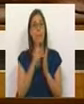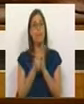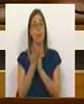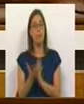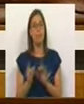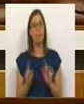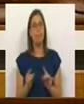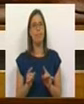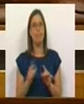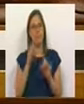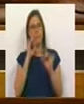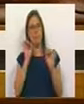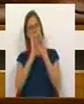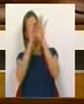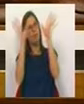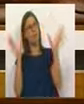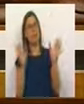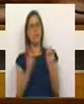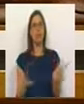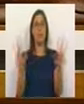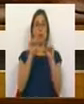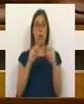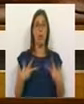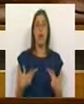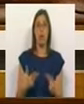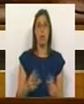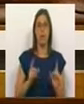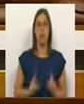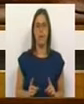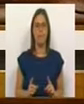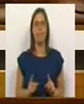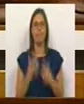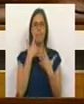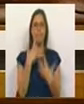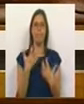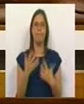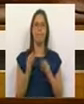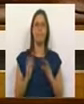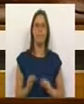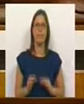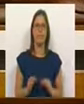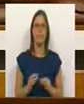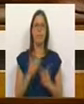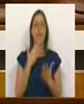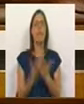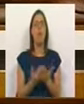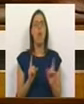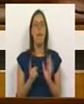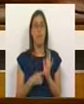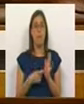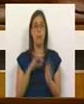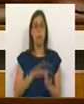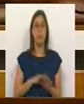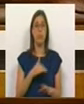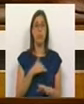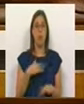medida elucidativa desta nova austeridade, está bem de ver, vai provocar a falta de profissionais de